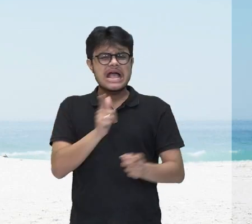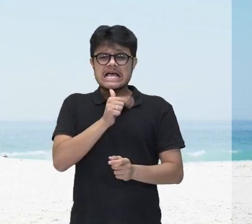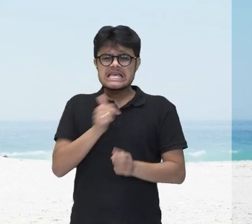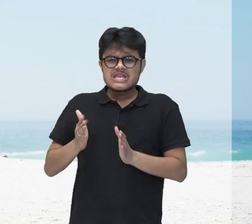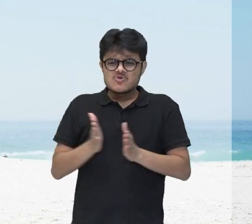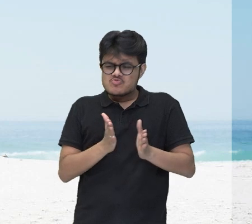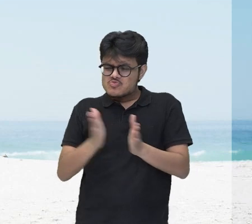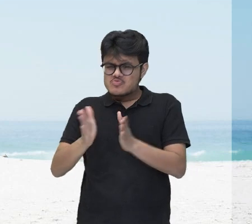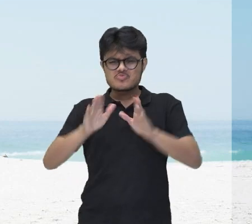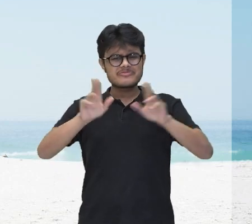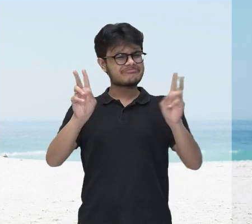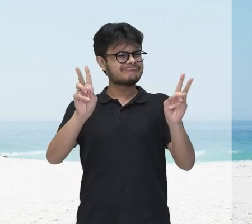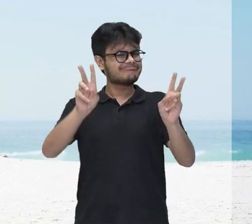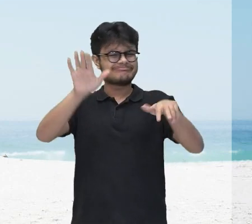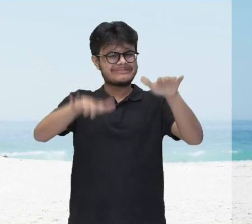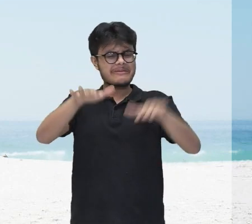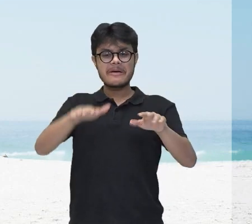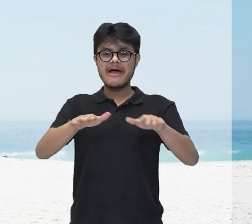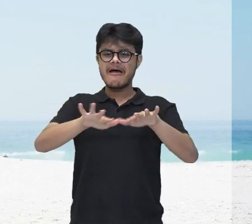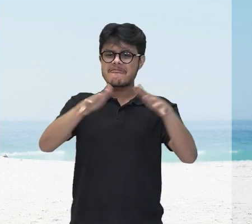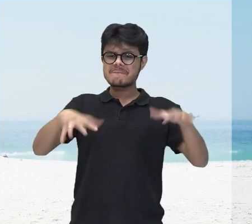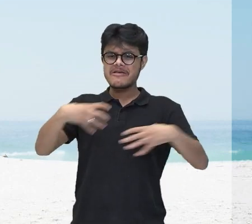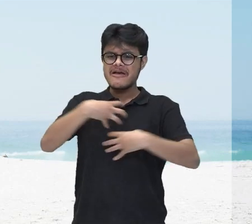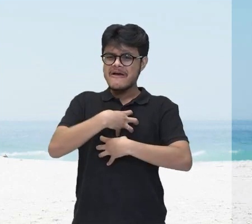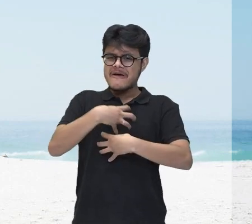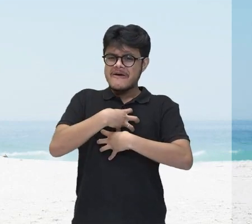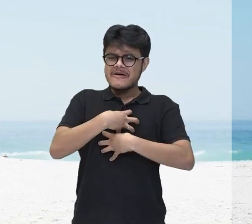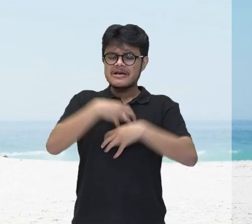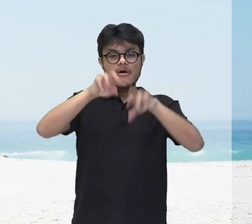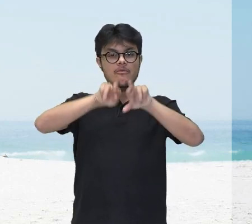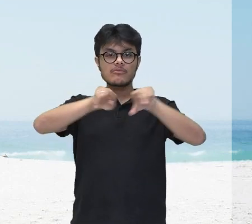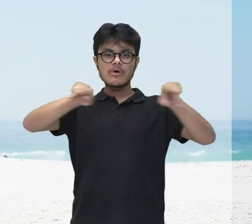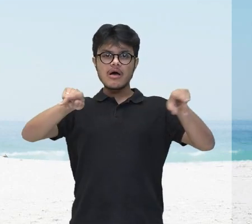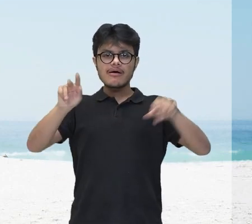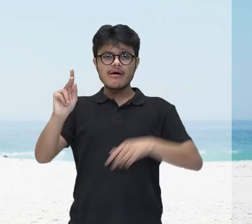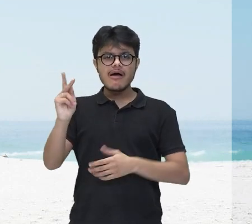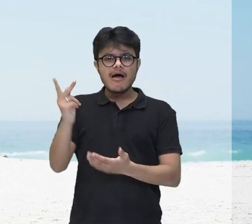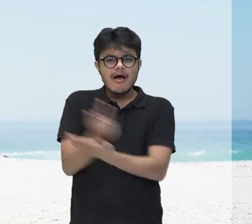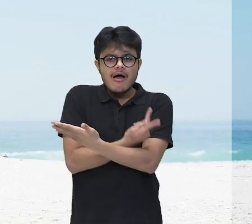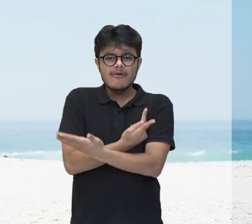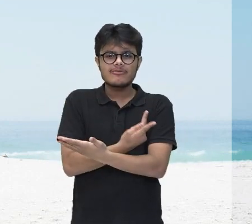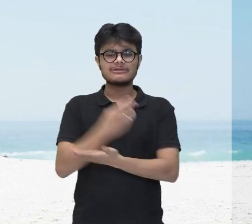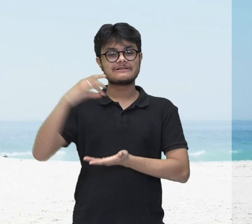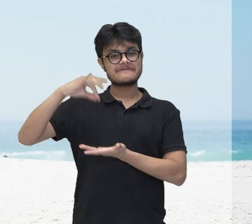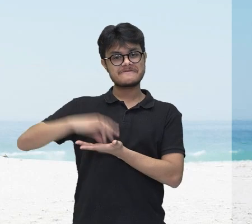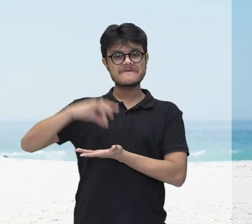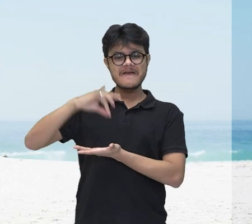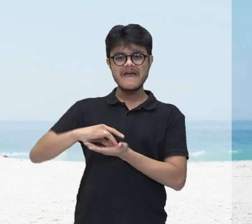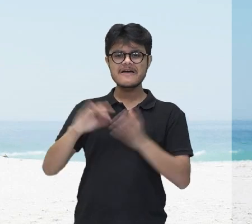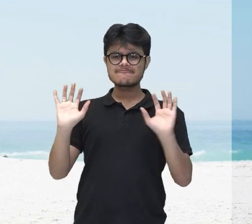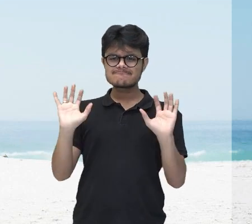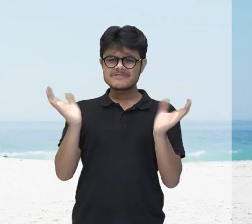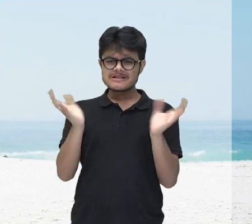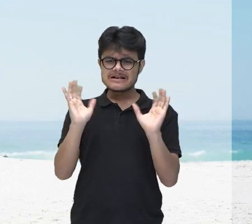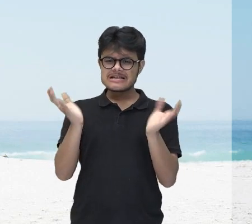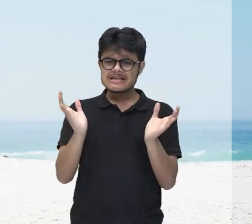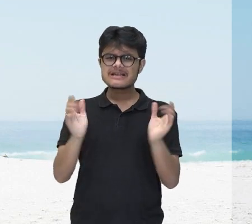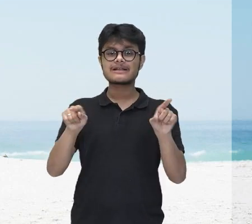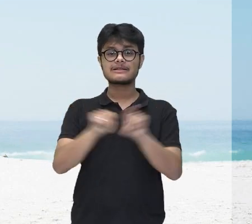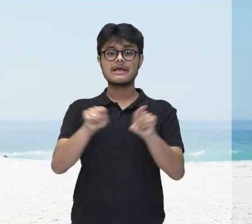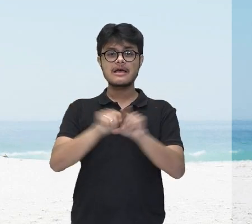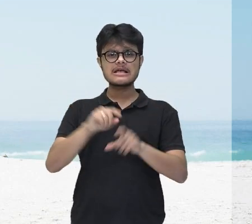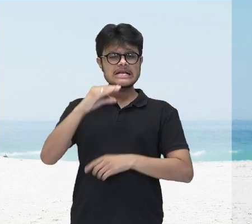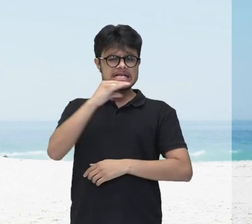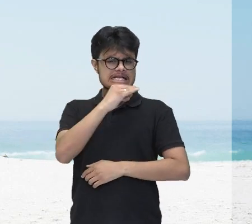mar, né? Então, nós temos aí uma série de fenômenos, né, físicos, de transferências de calor,